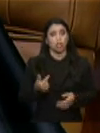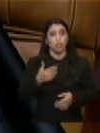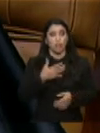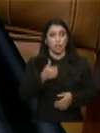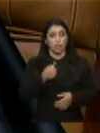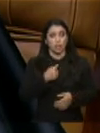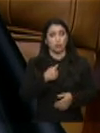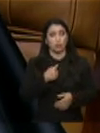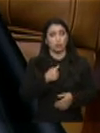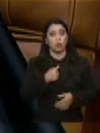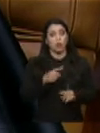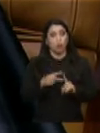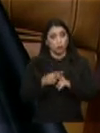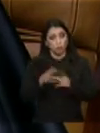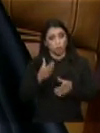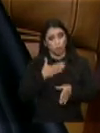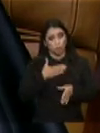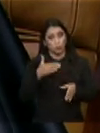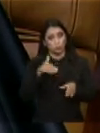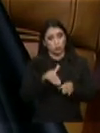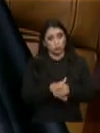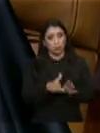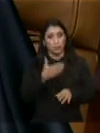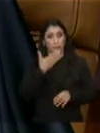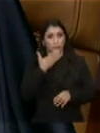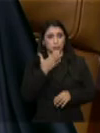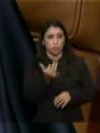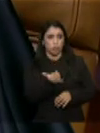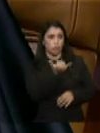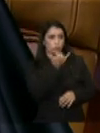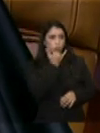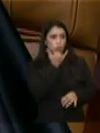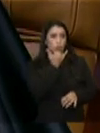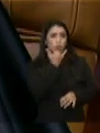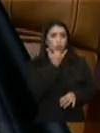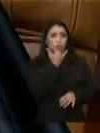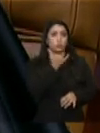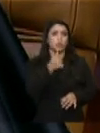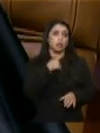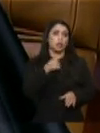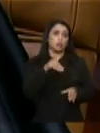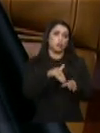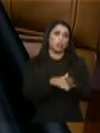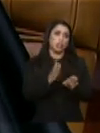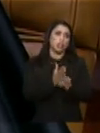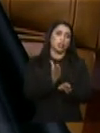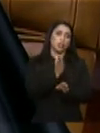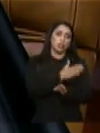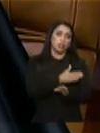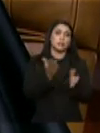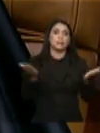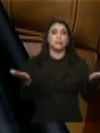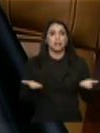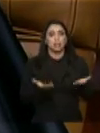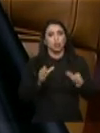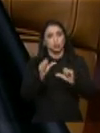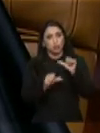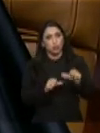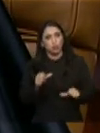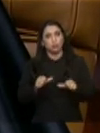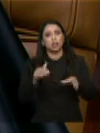aí retifico o meu voto, pedindo vênia àqueles que anteriormente acompanharam, para acompanhar agora